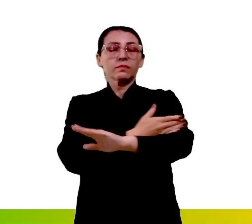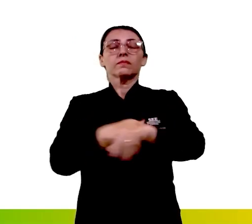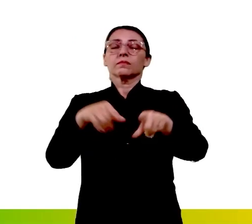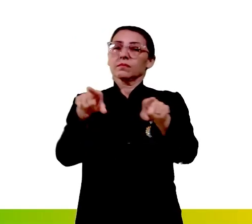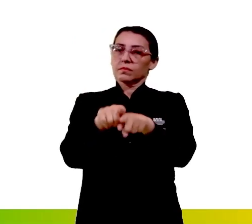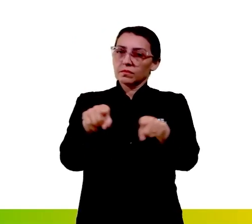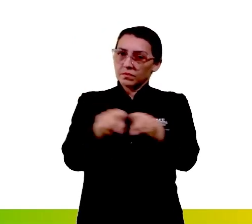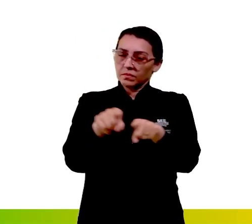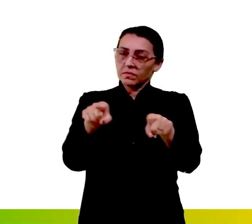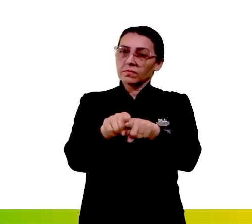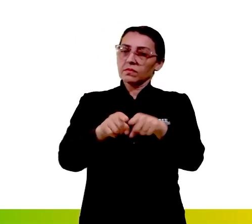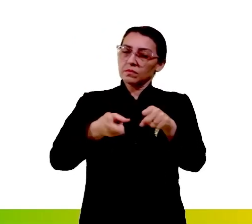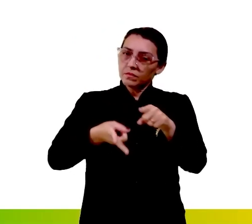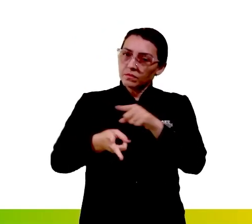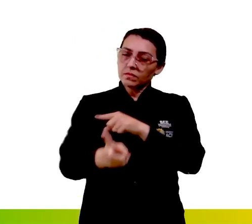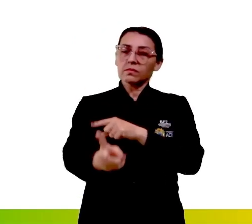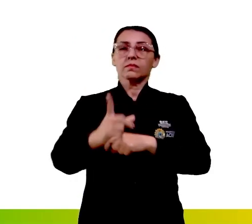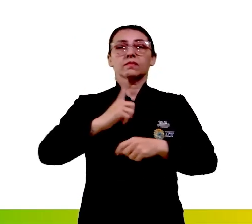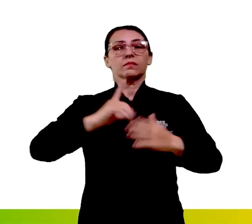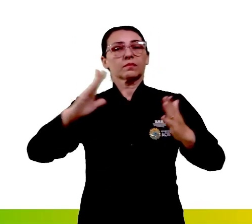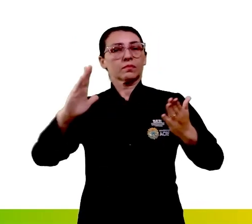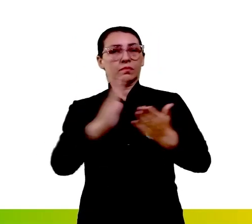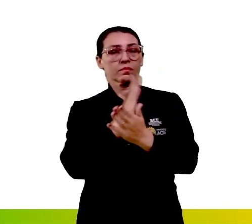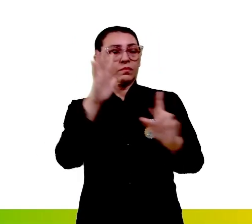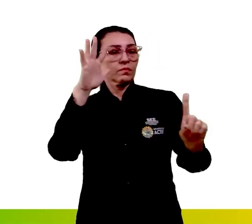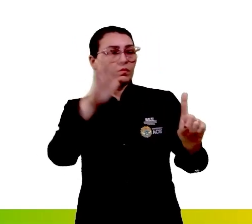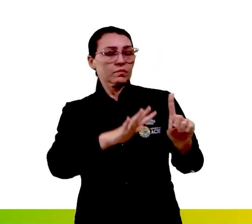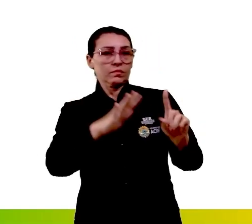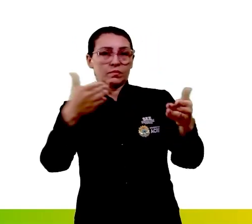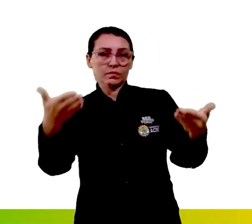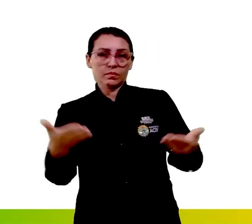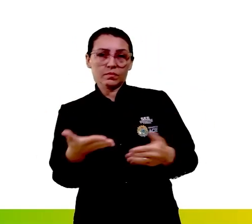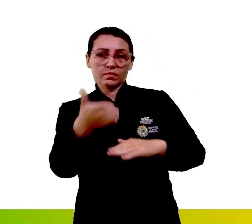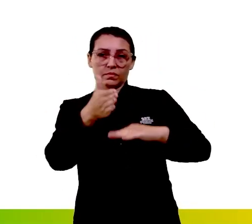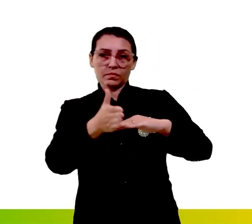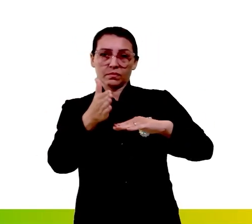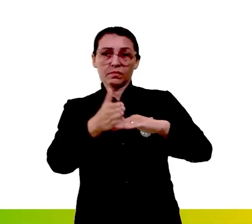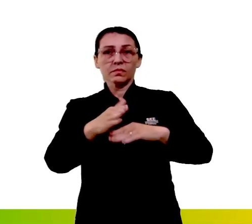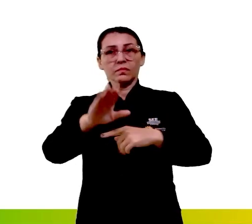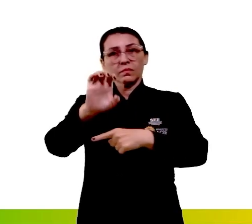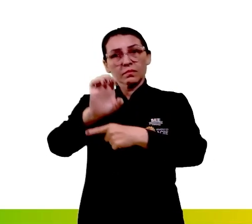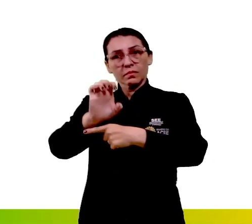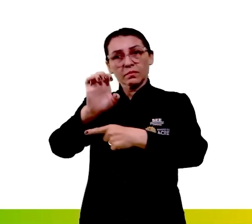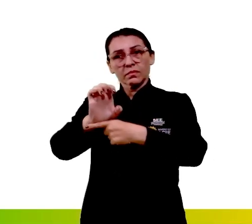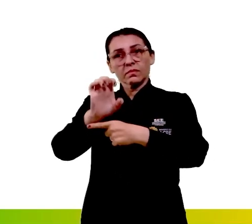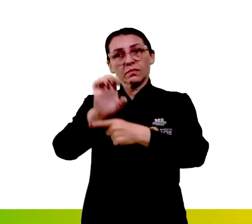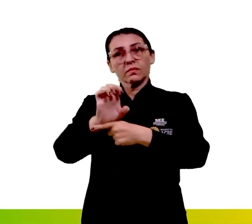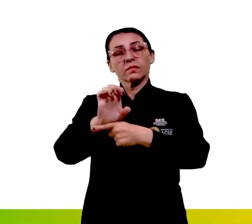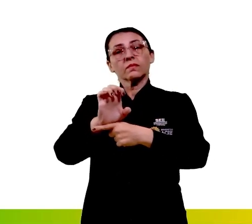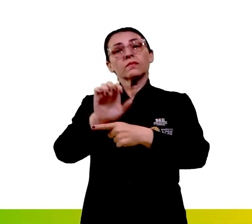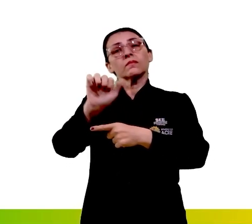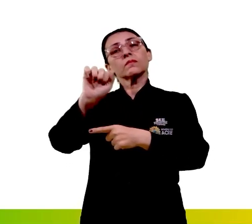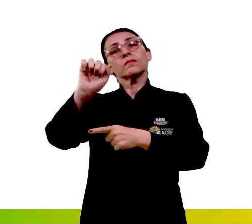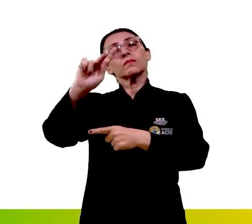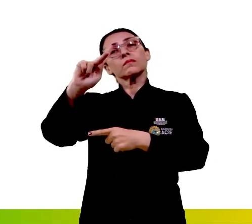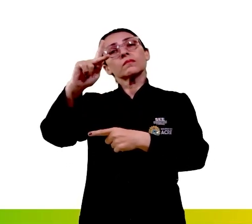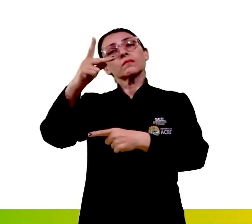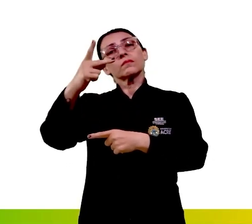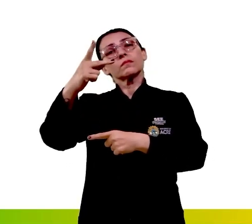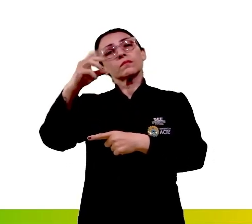também continuasse tendo alguma influência na modernidade. E a letra E, apologia à tradição e às